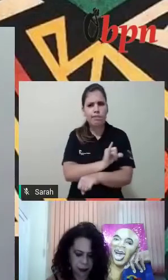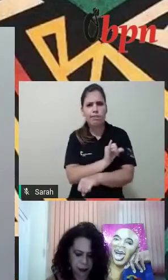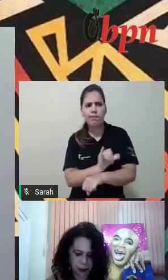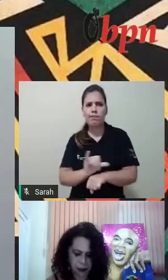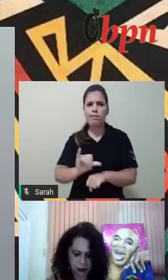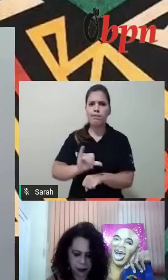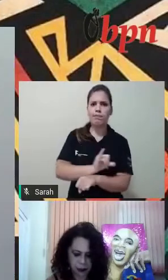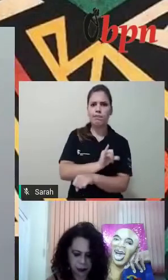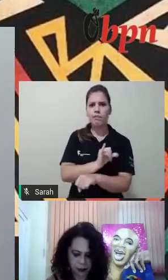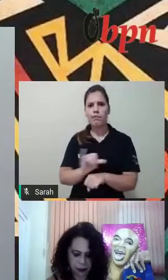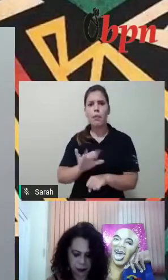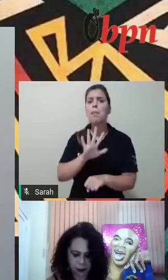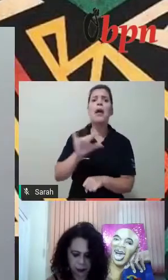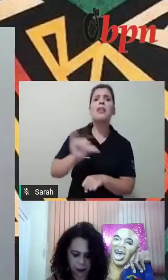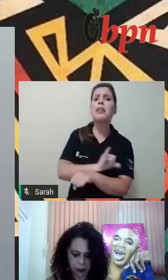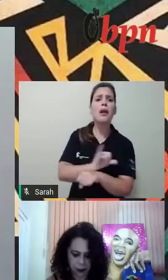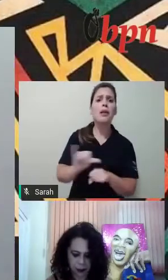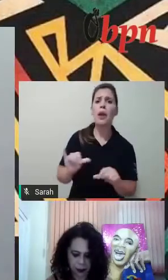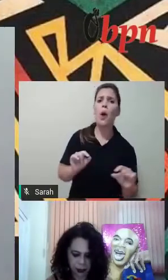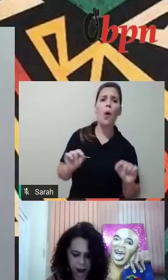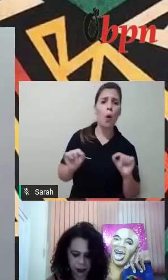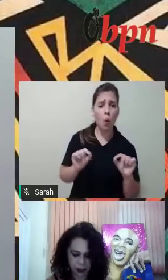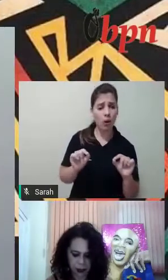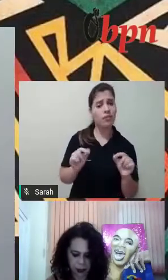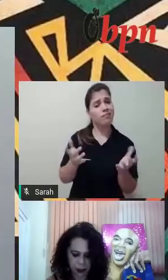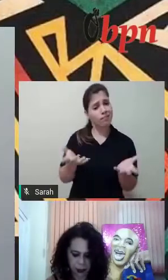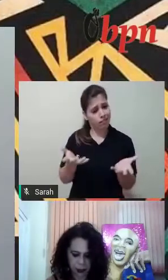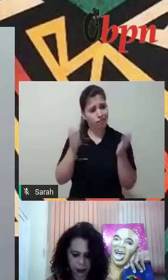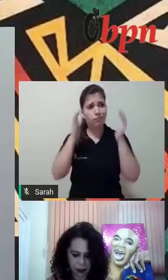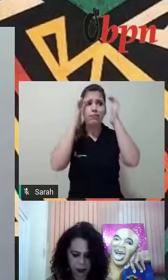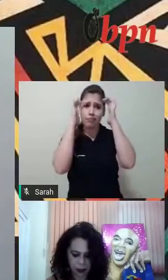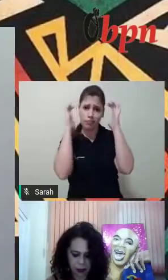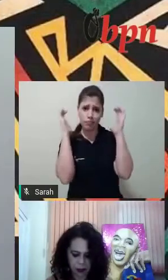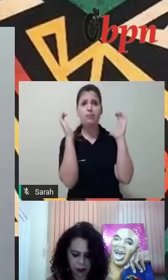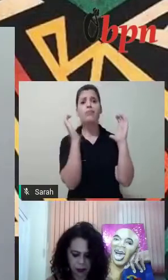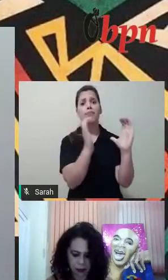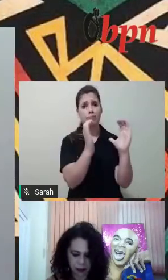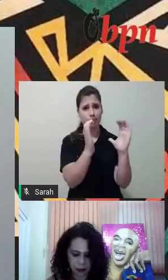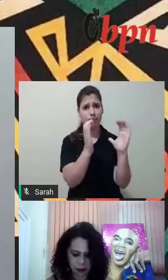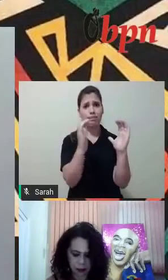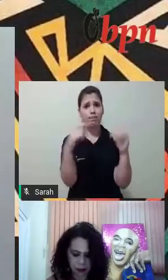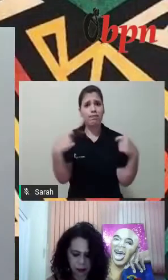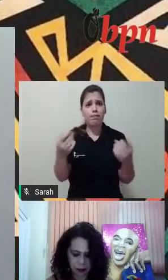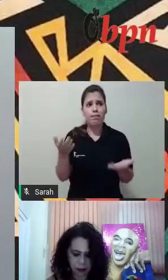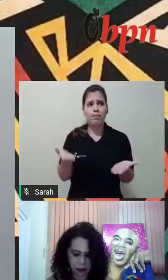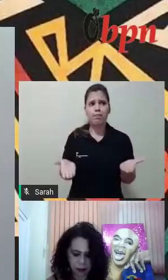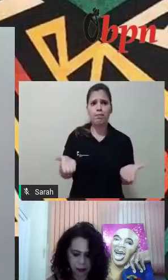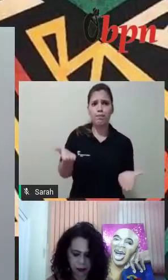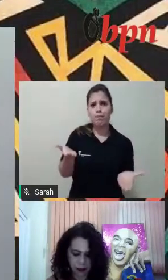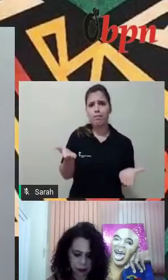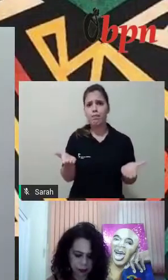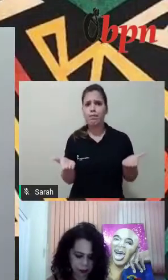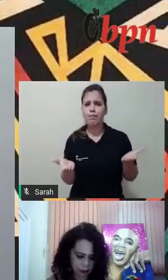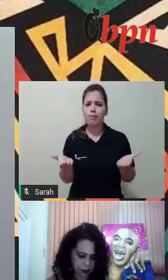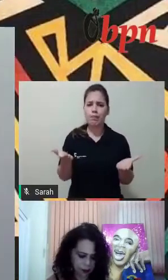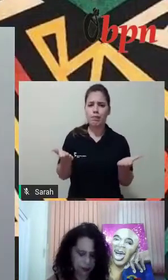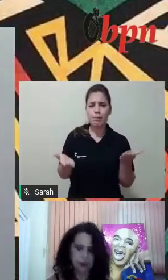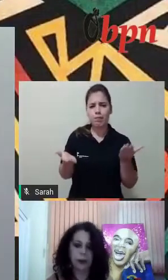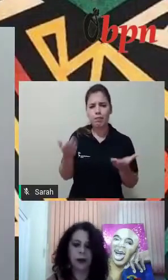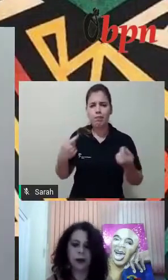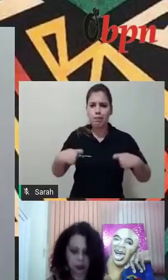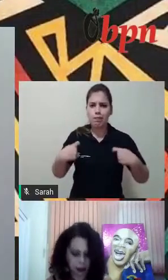a obediência, né? Ele teve que ter esse jogo de cintura, essa destreza